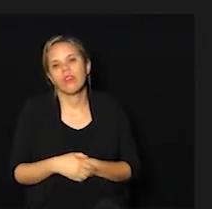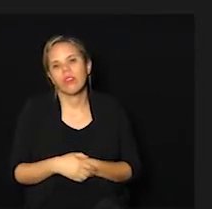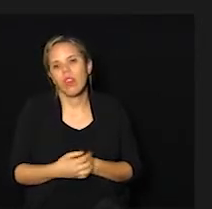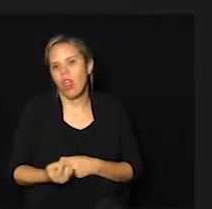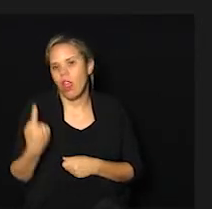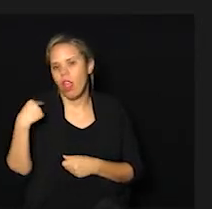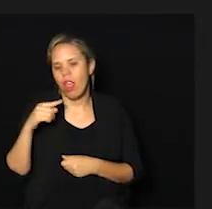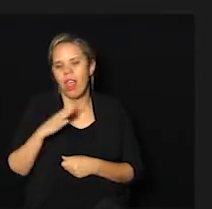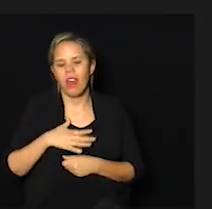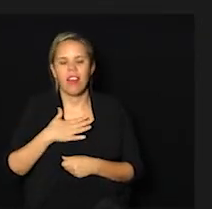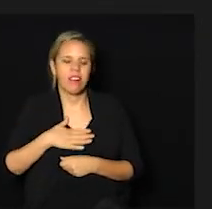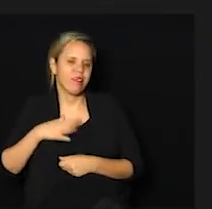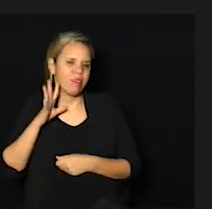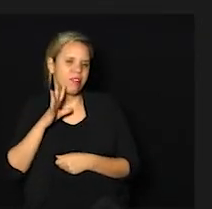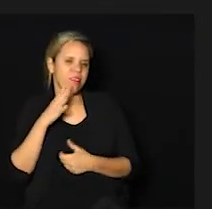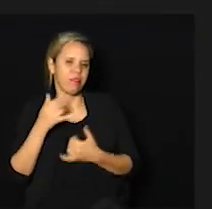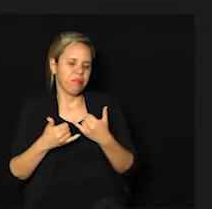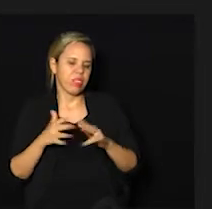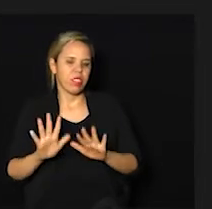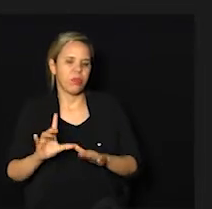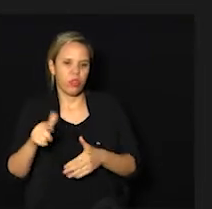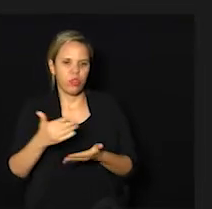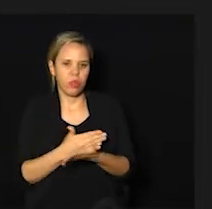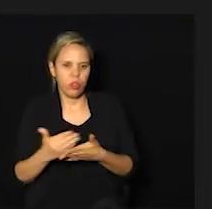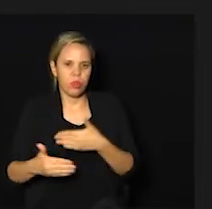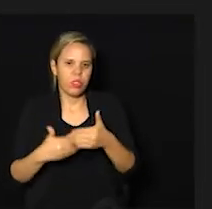Instagram era o nosso hobby, né? Mas aí